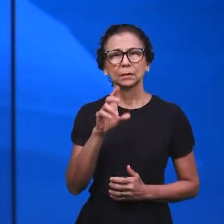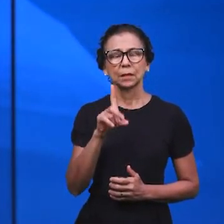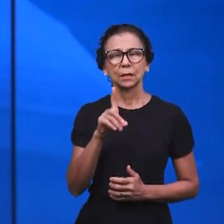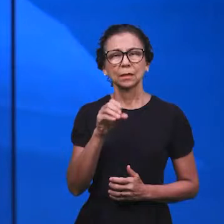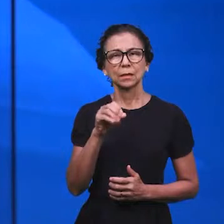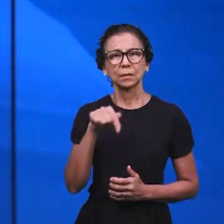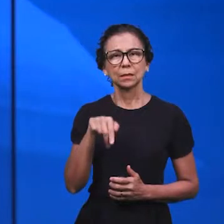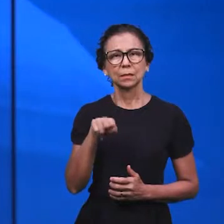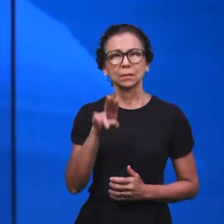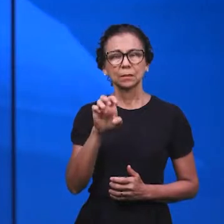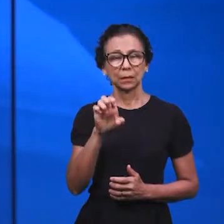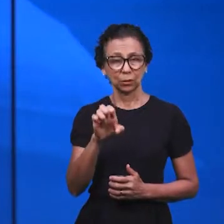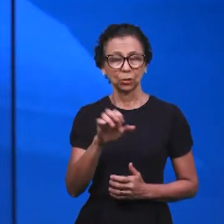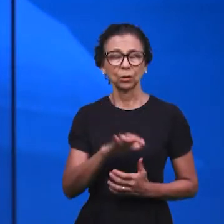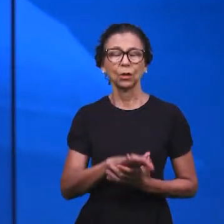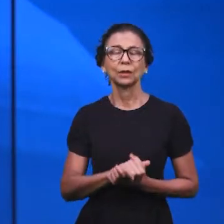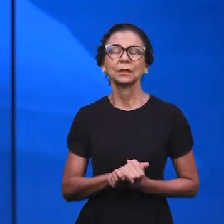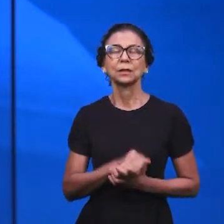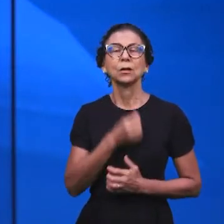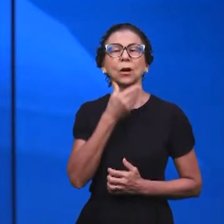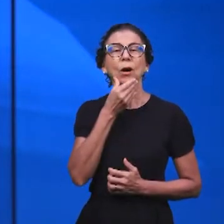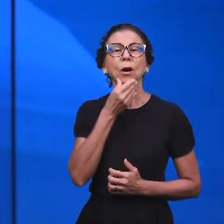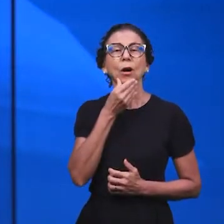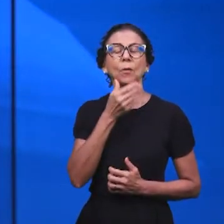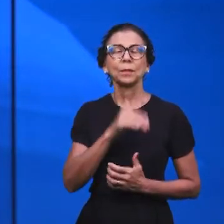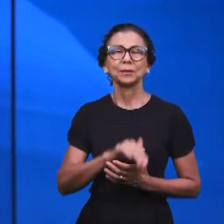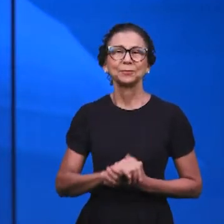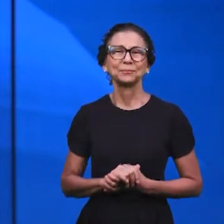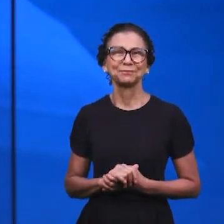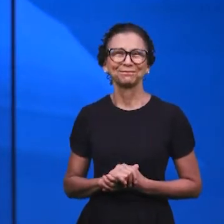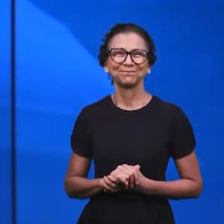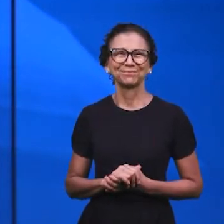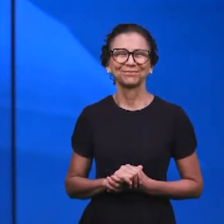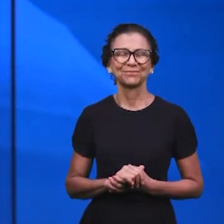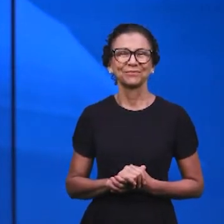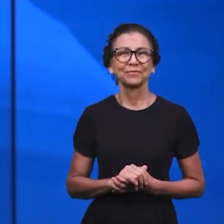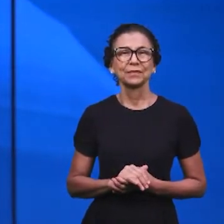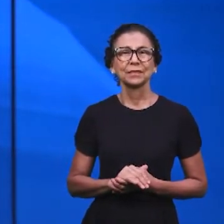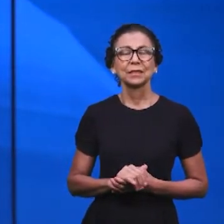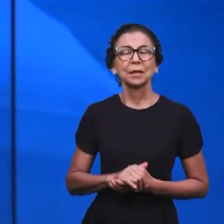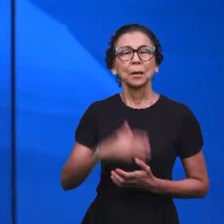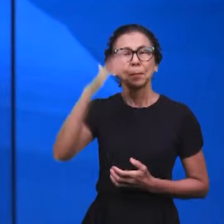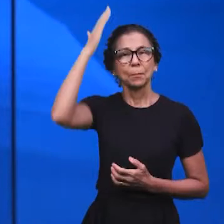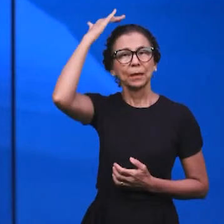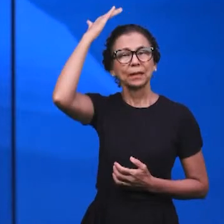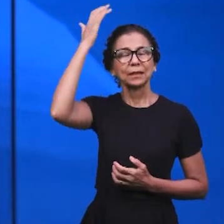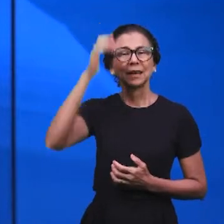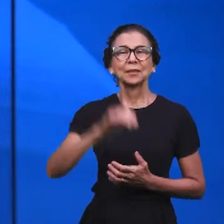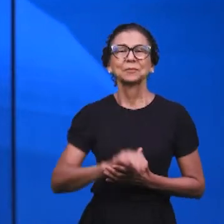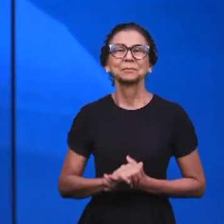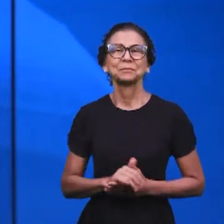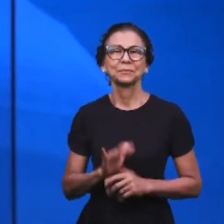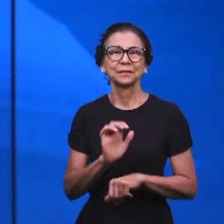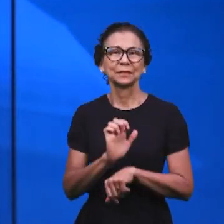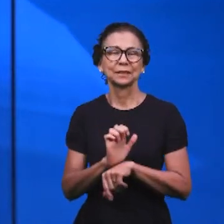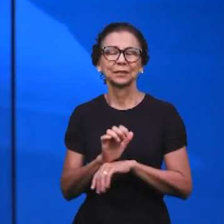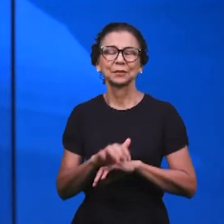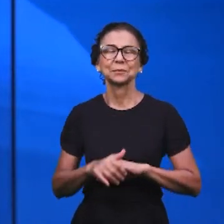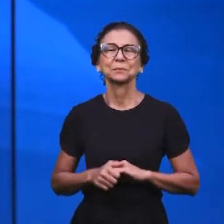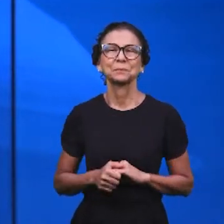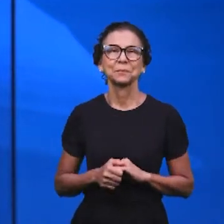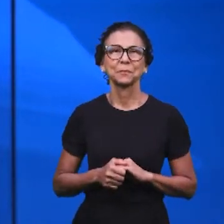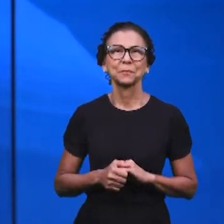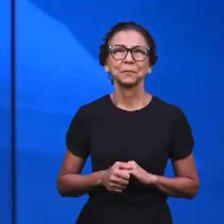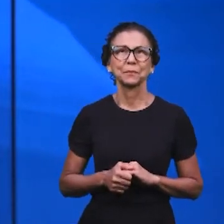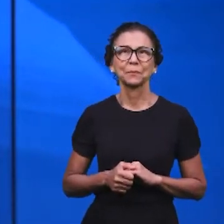nossos irmãos que faz parte do grupo de varões da nossa igreja em Marechal Cândido Rondon, lá no estado do Paraná.